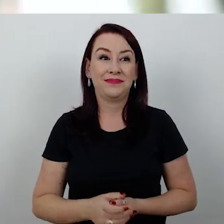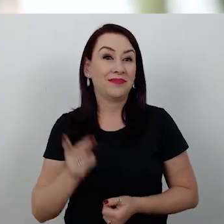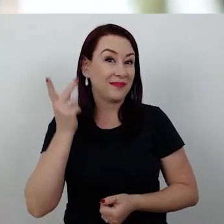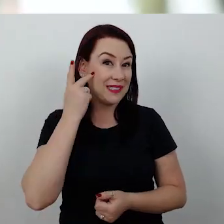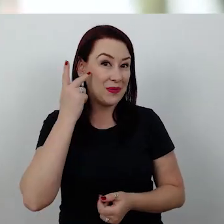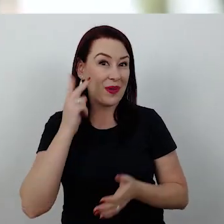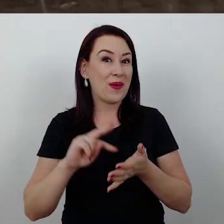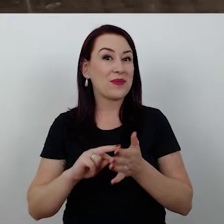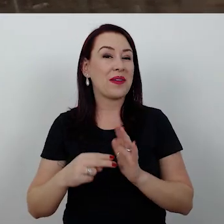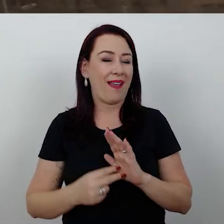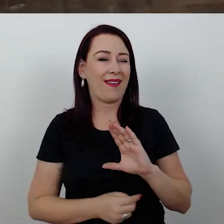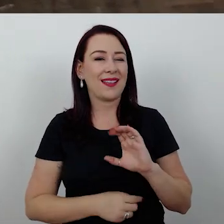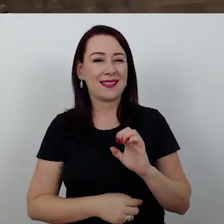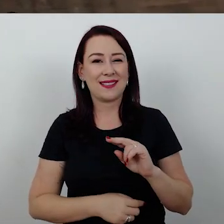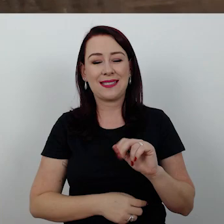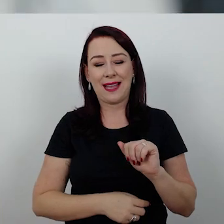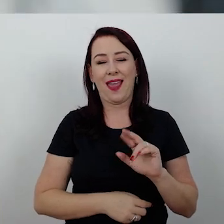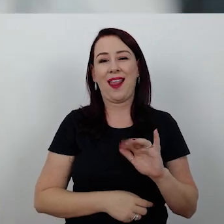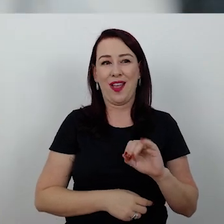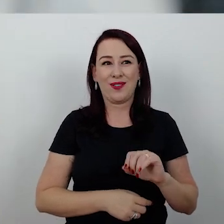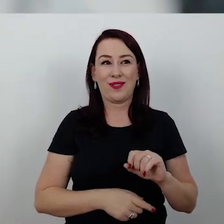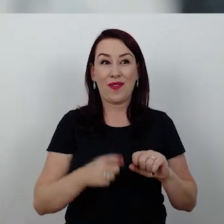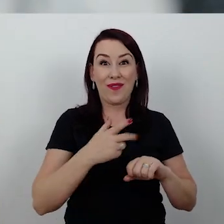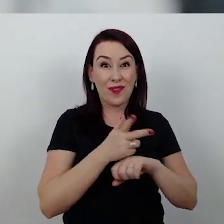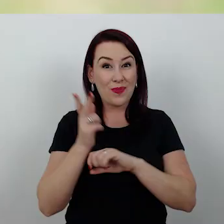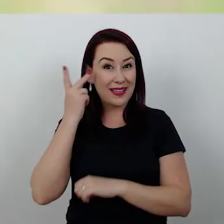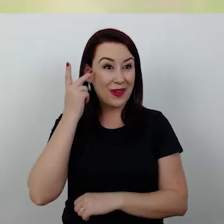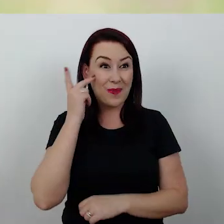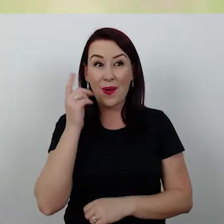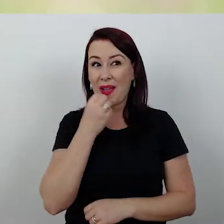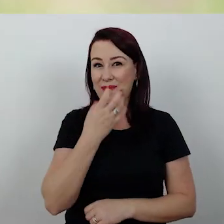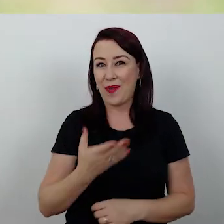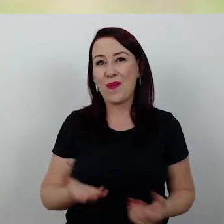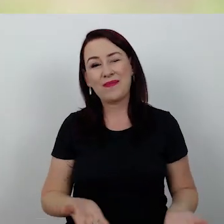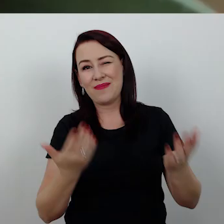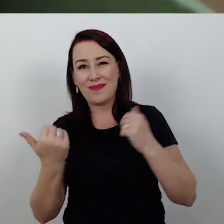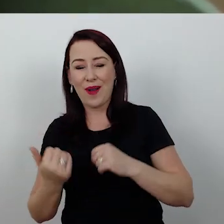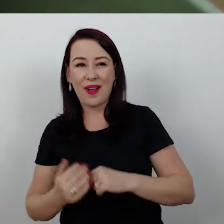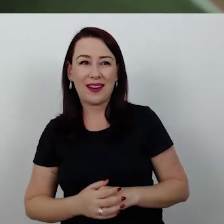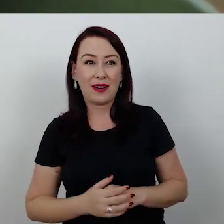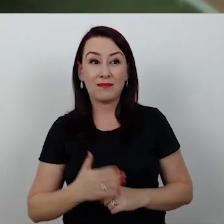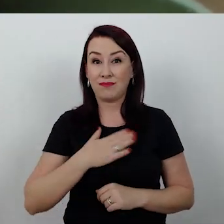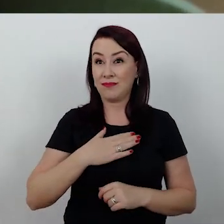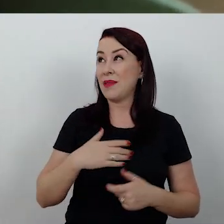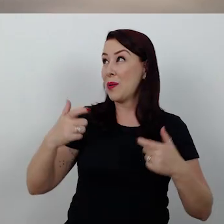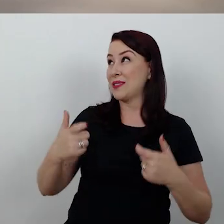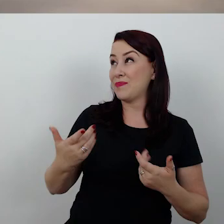São Paulo é cenário. Filmar em São Paulo é bom. Bora, São Paulo, vamos filmar. O meu espaço é cenário. Minha